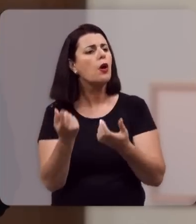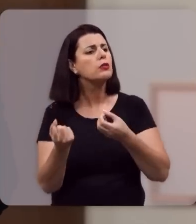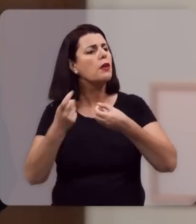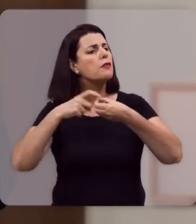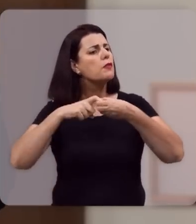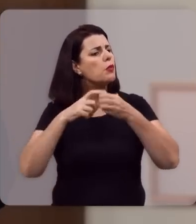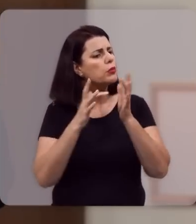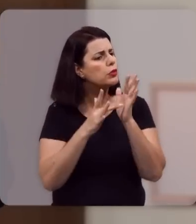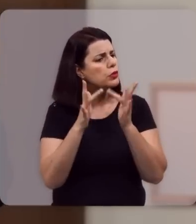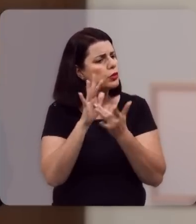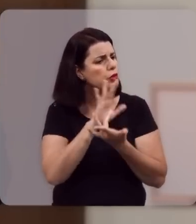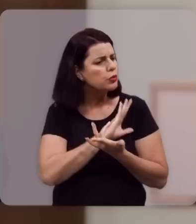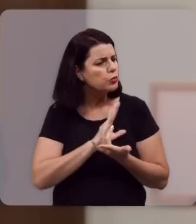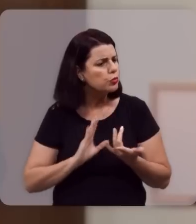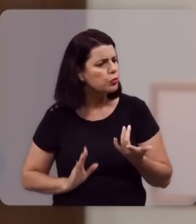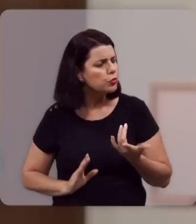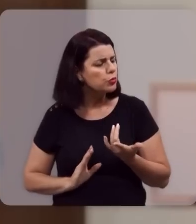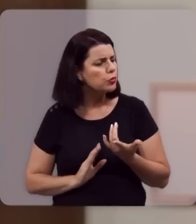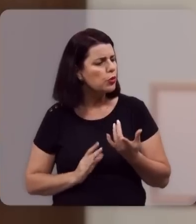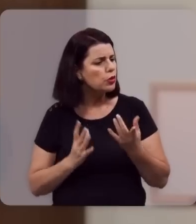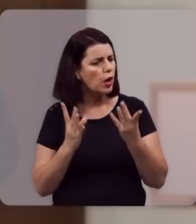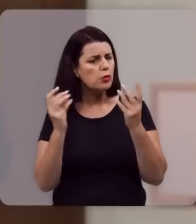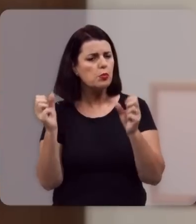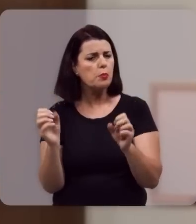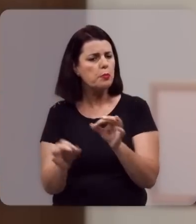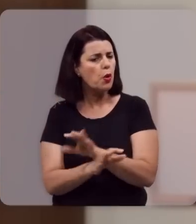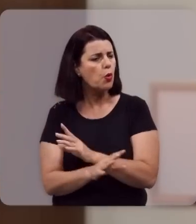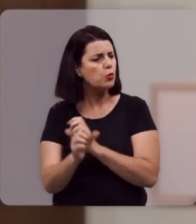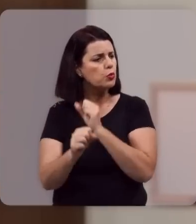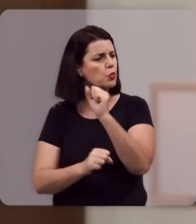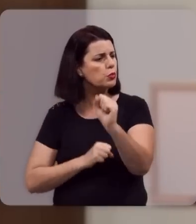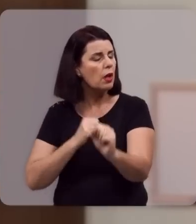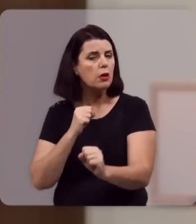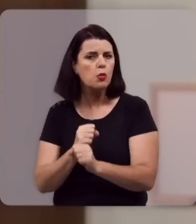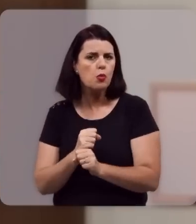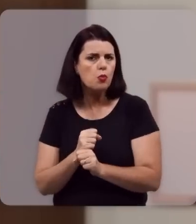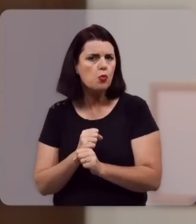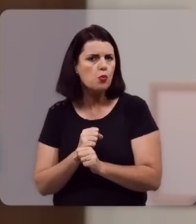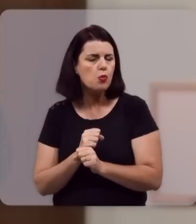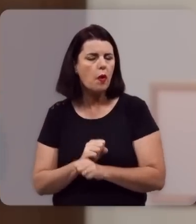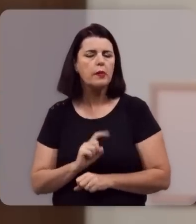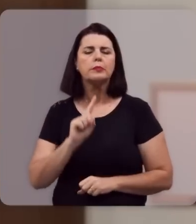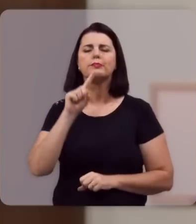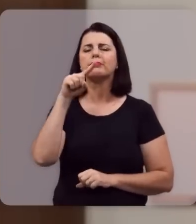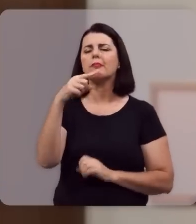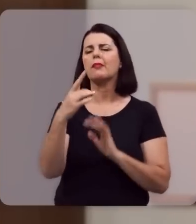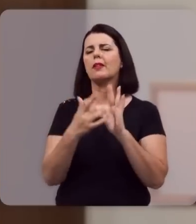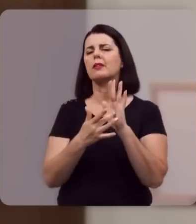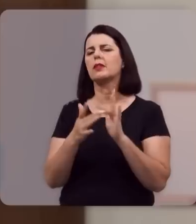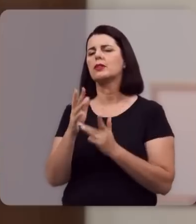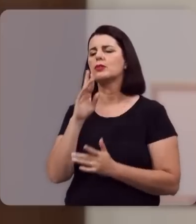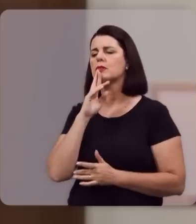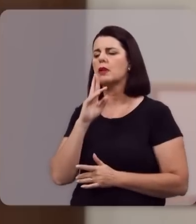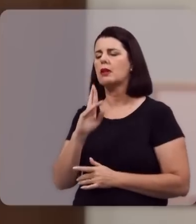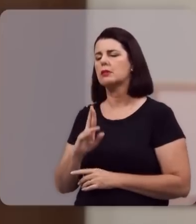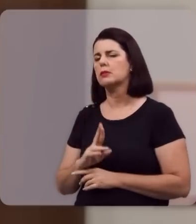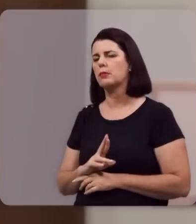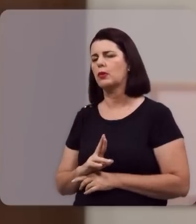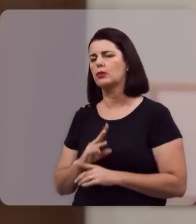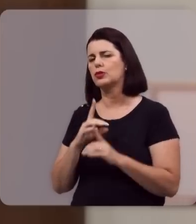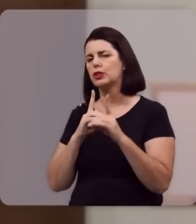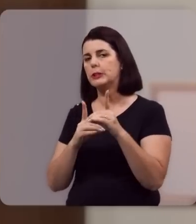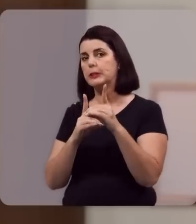tua vinda e da consumação dos séculos? Então Jesus responde